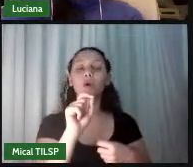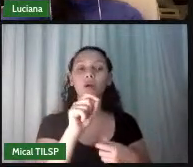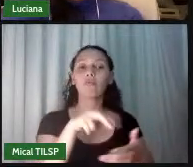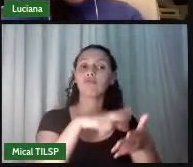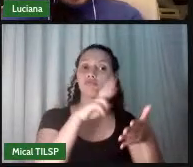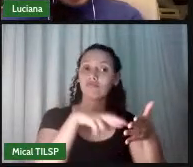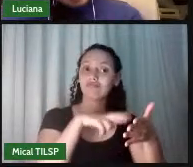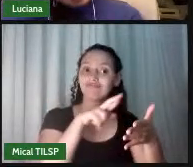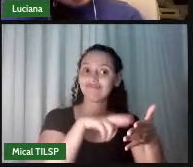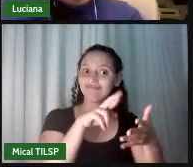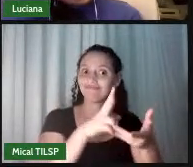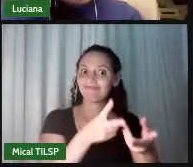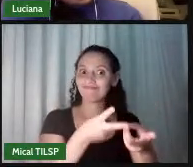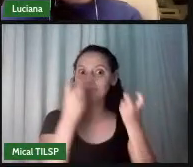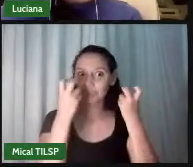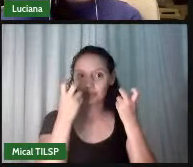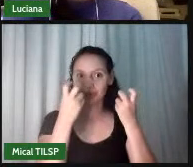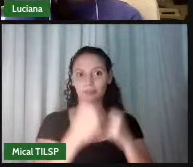tá?